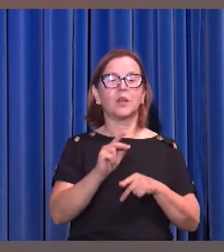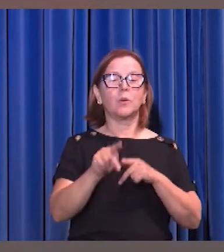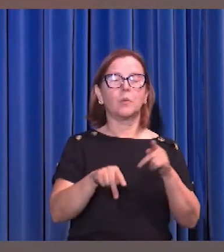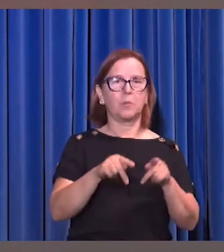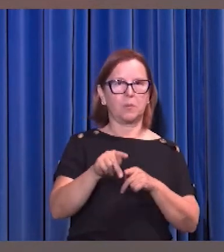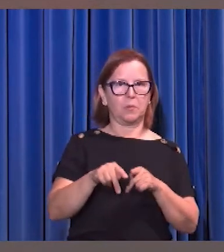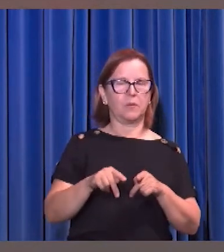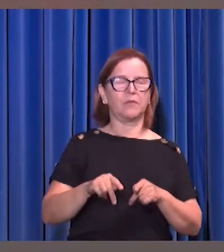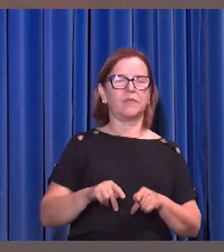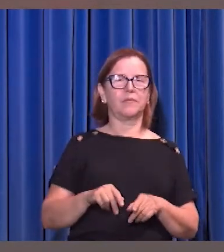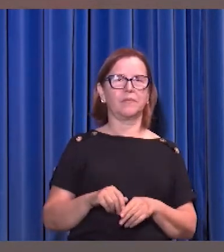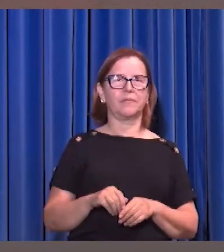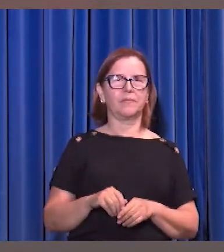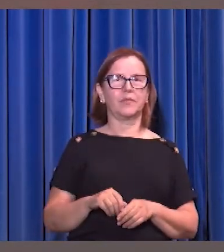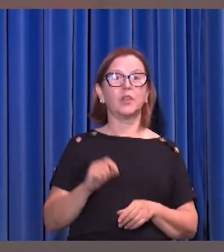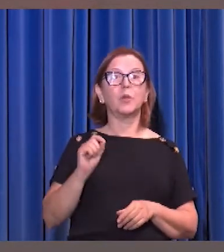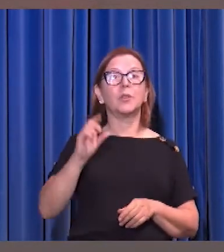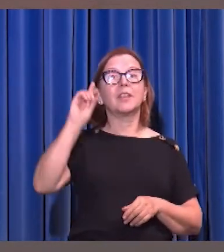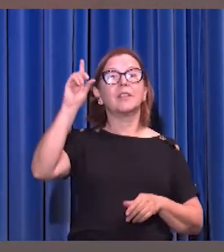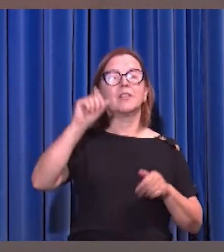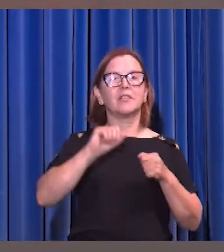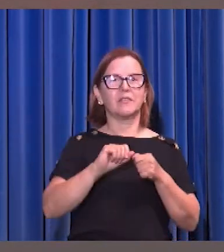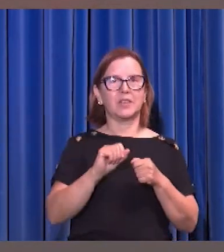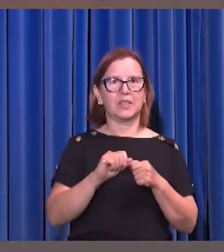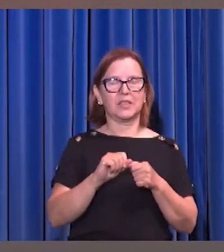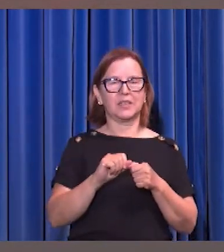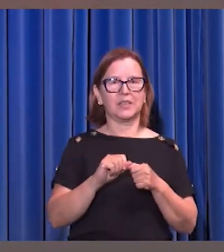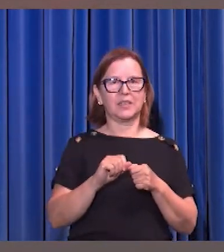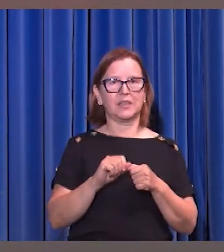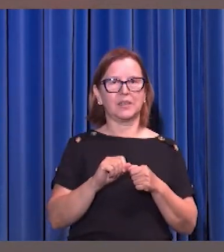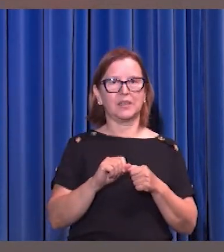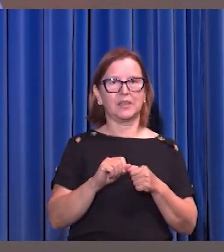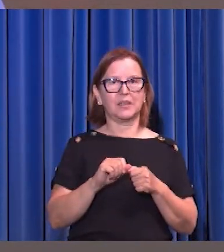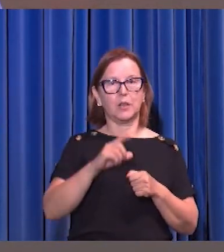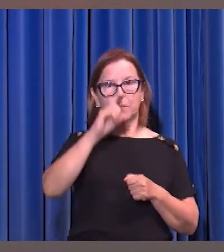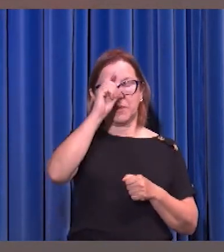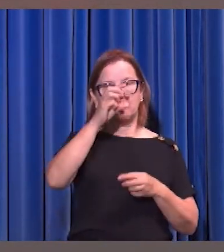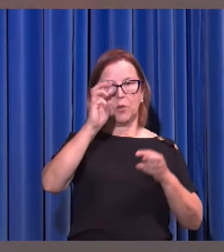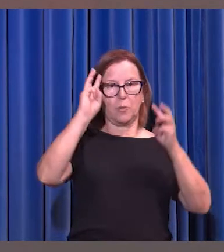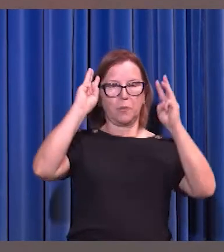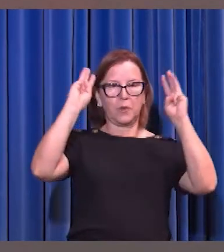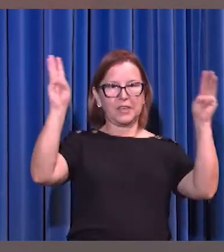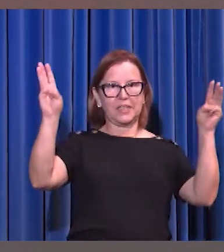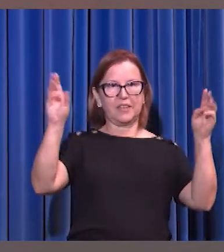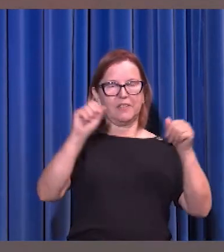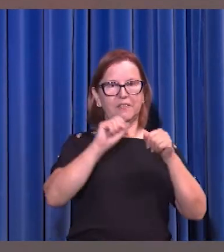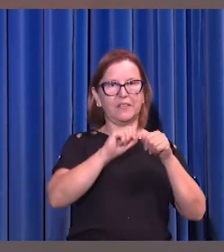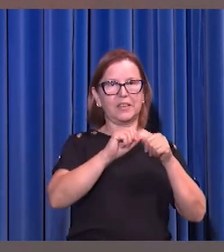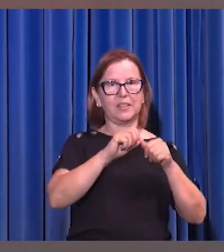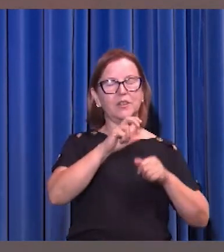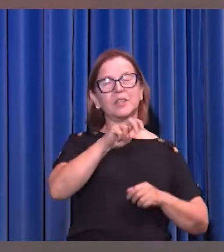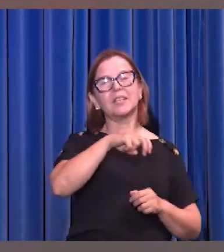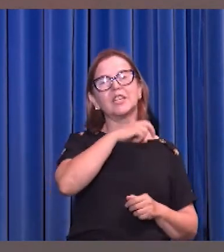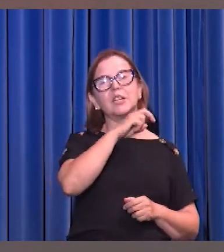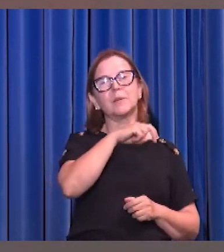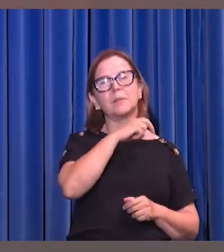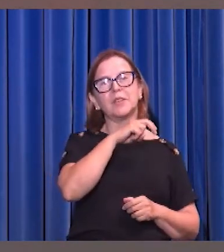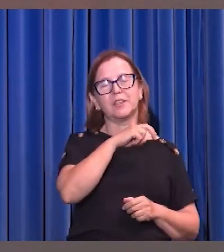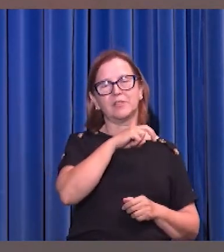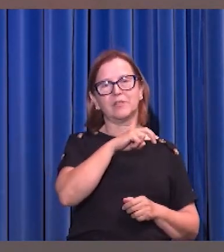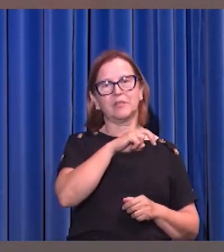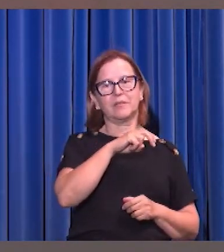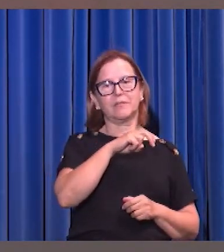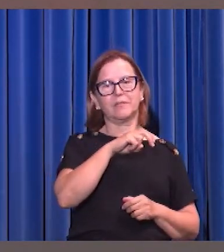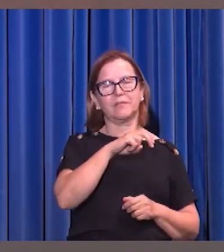israelita. E o que Ele fez? Aí mandou Moisés fazer uma serpente. E